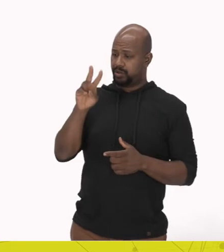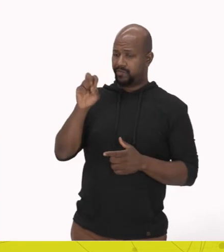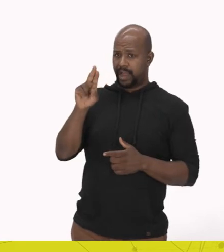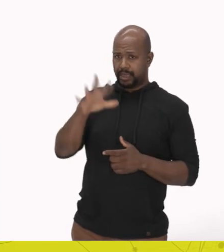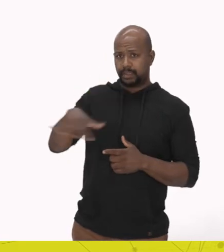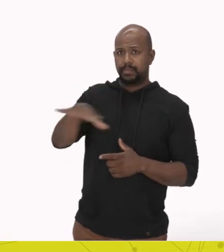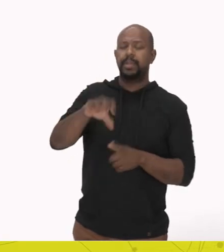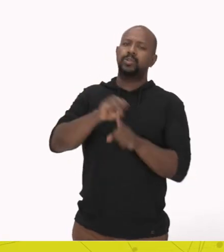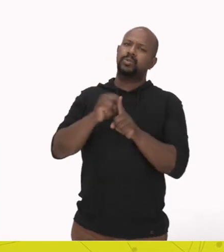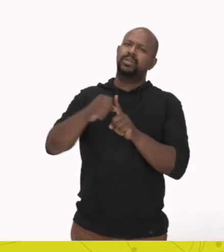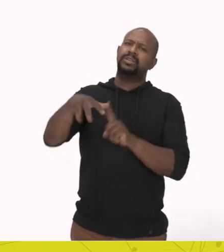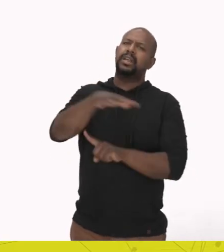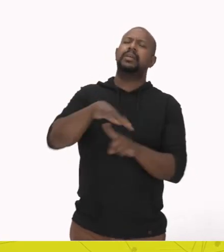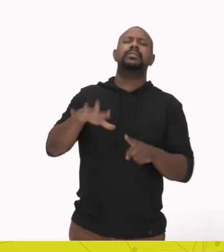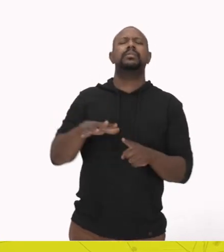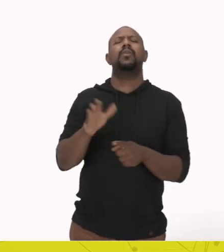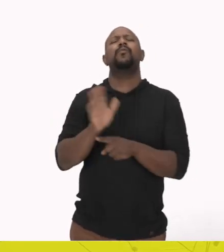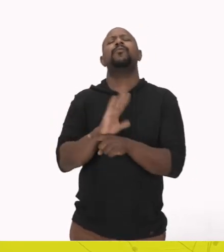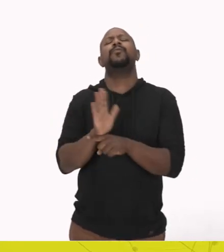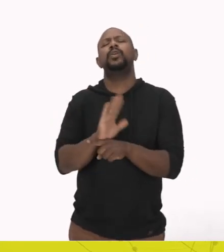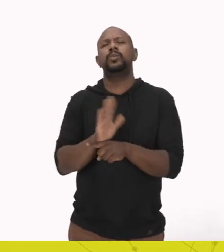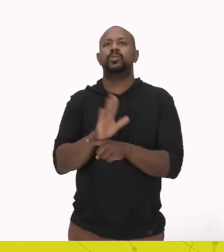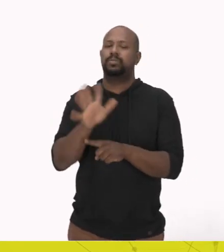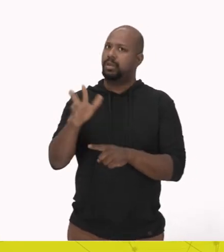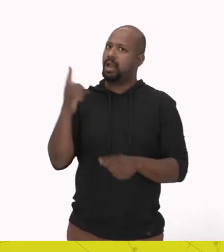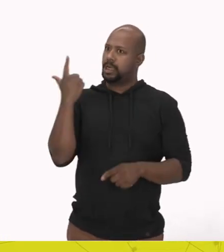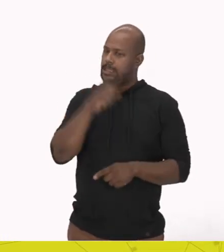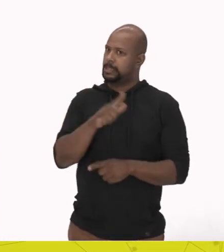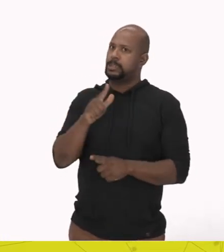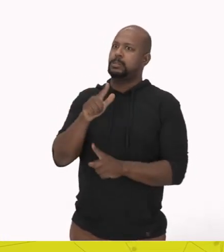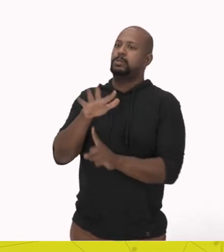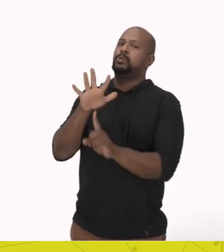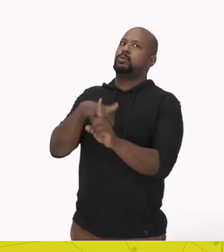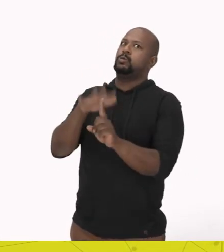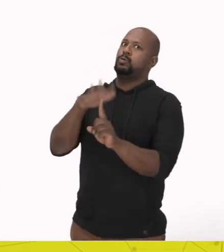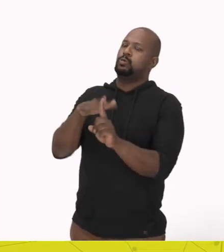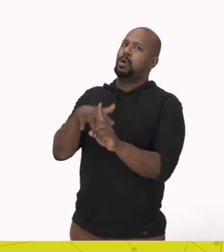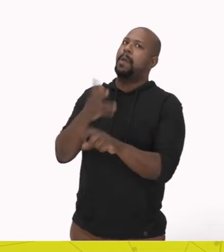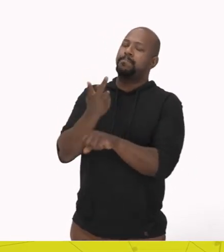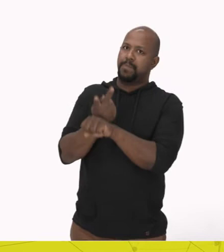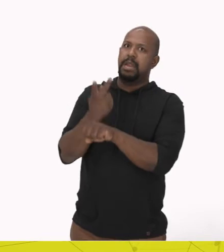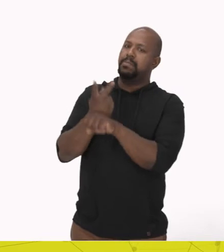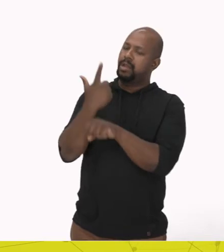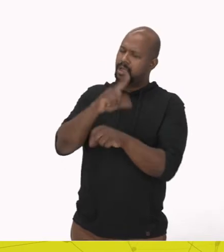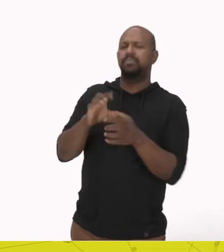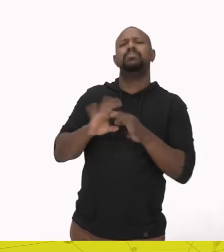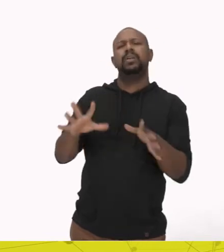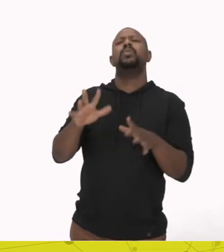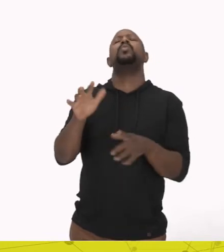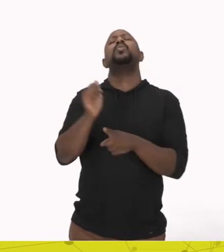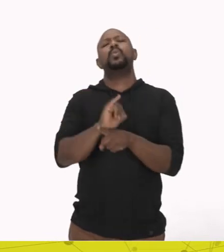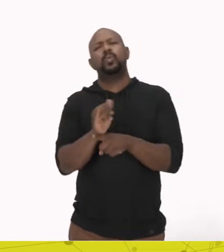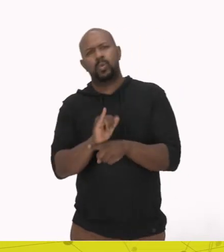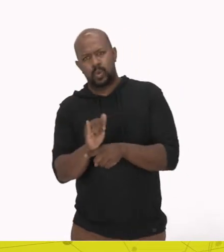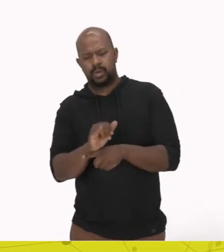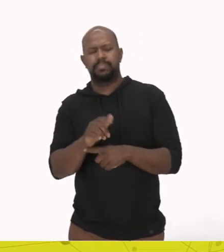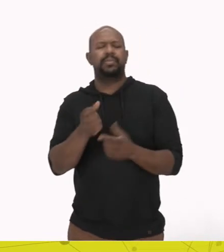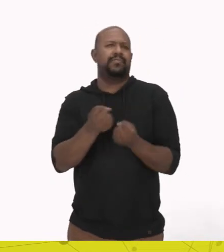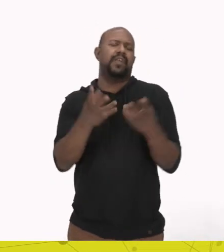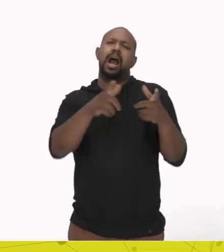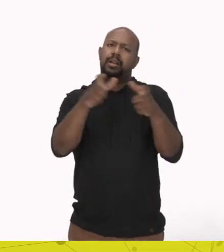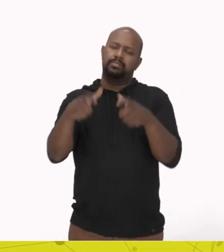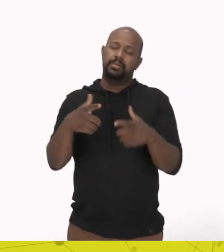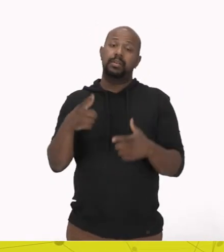neurodiversa em um ambiente social. São vídeos premiados, estão disponíveis no YouTube, no Vimeo,